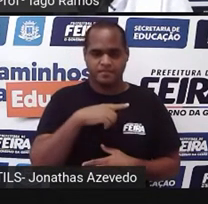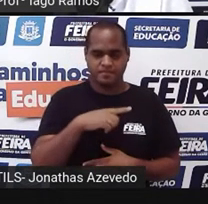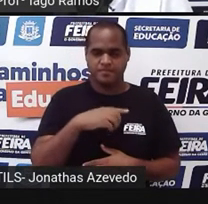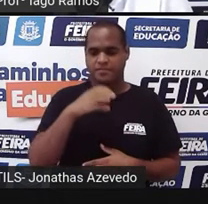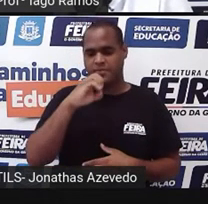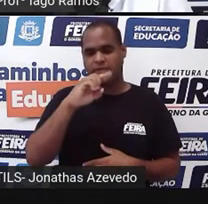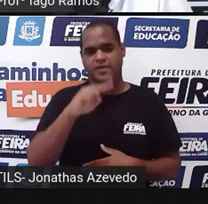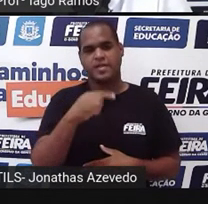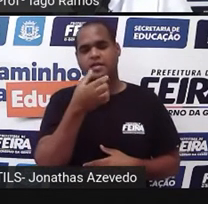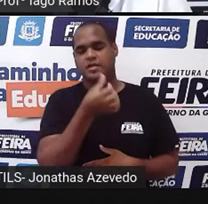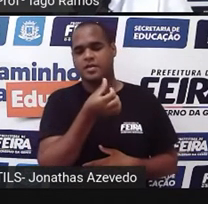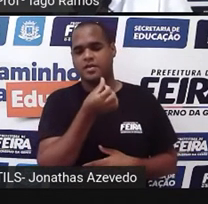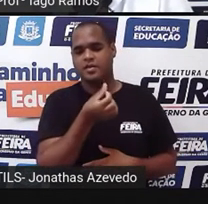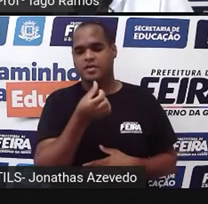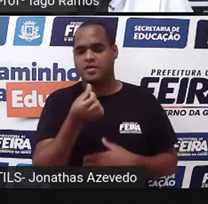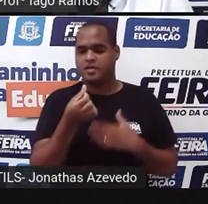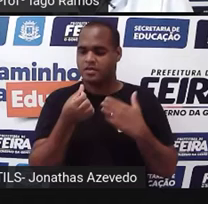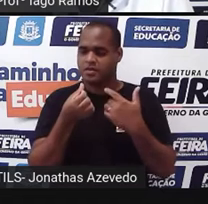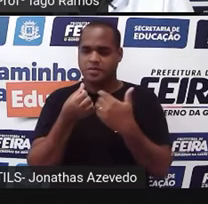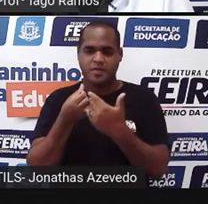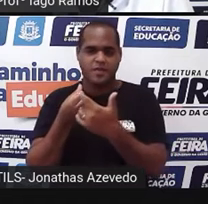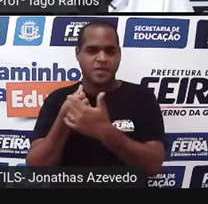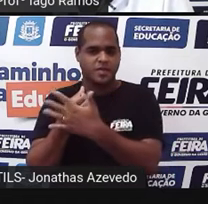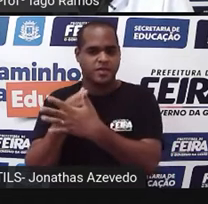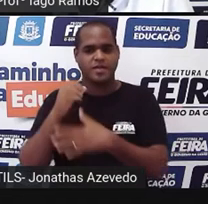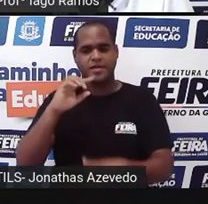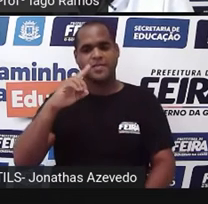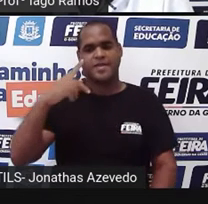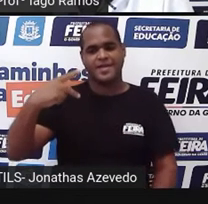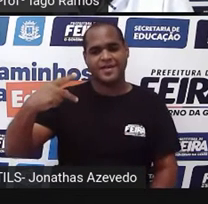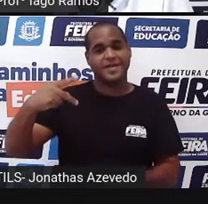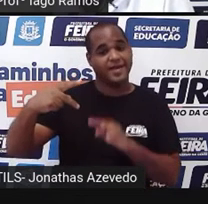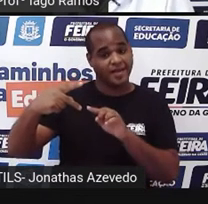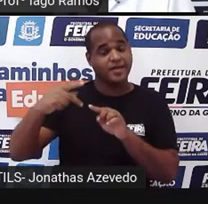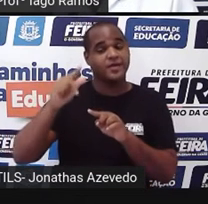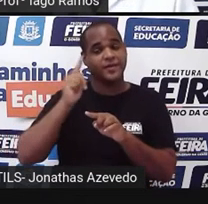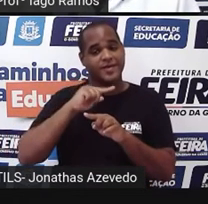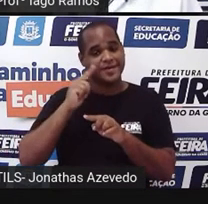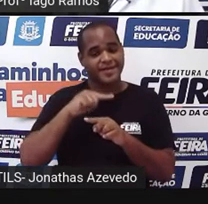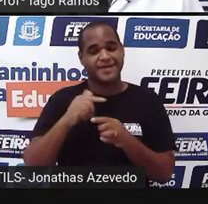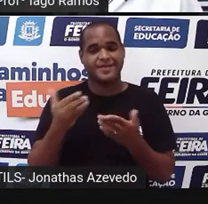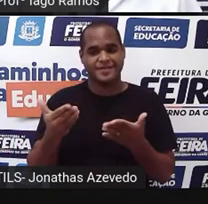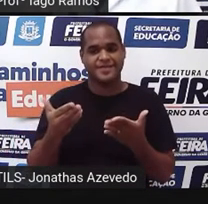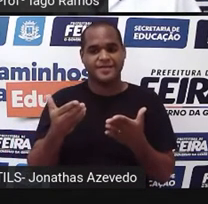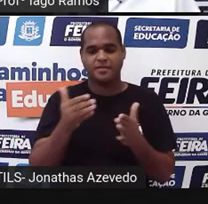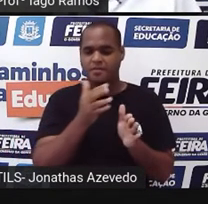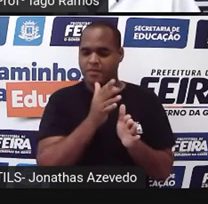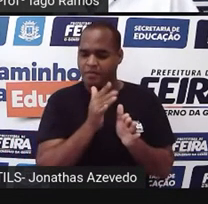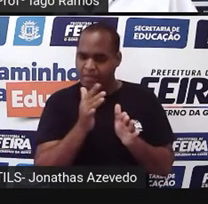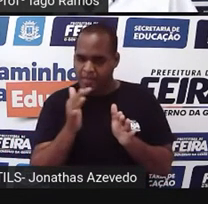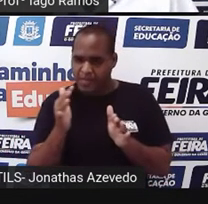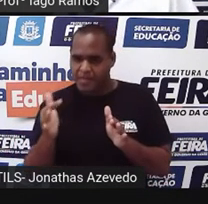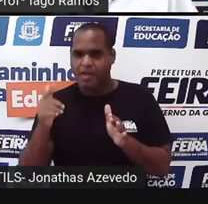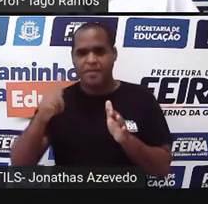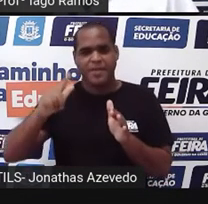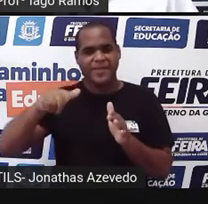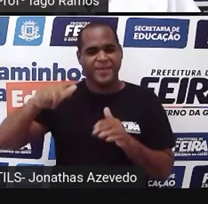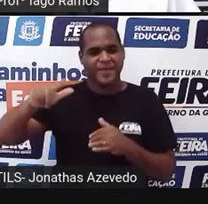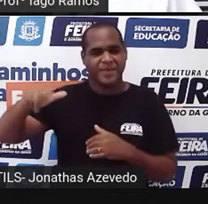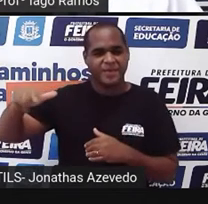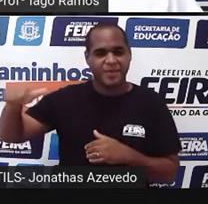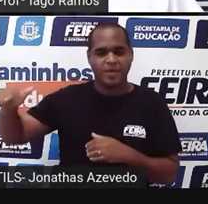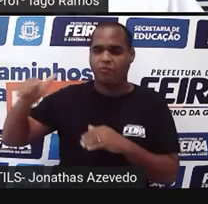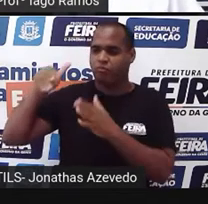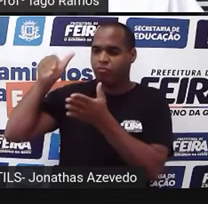monte de seis ali que eu coloquei... Significa que esses algarismos 6 vão se repetir